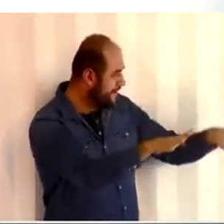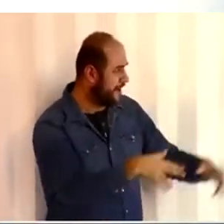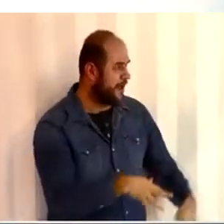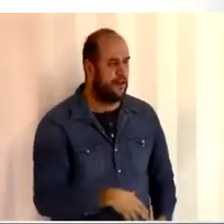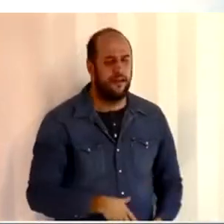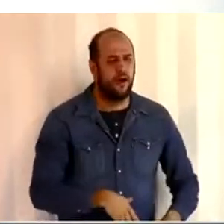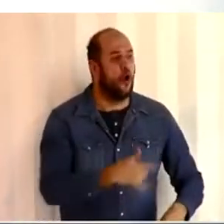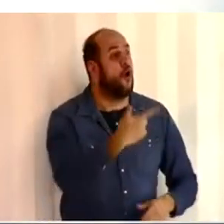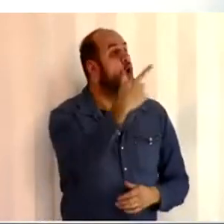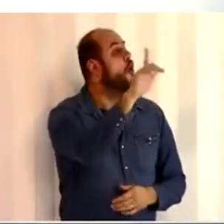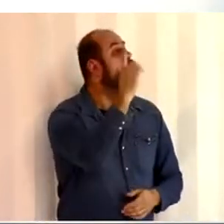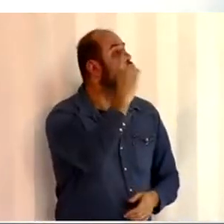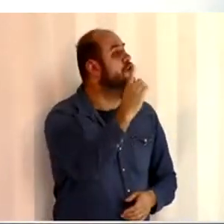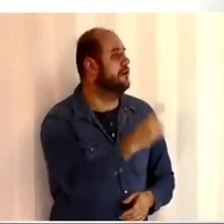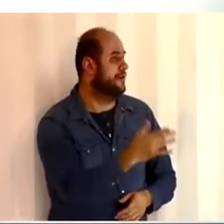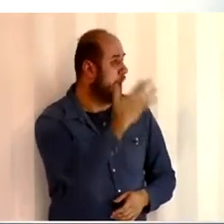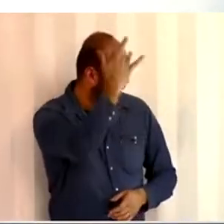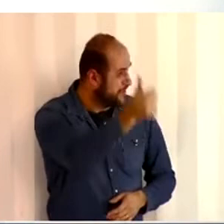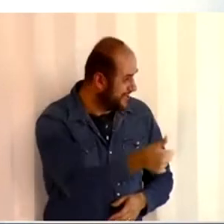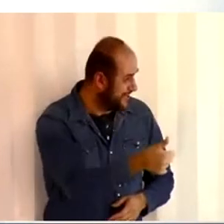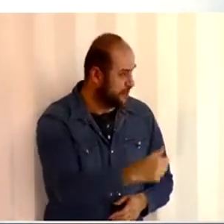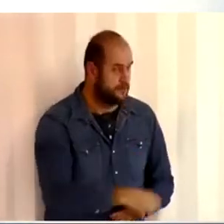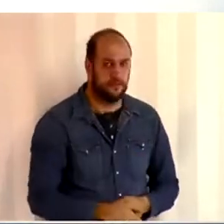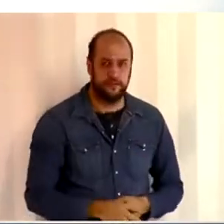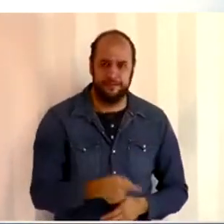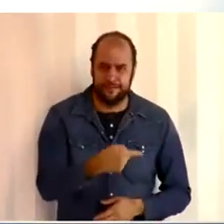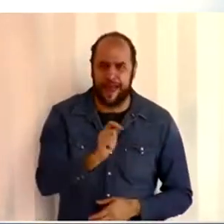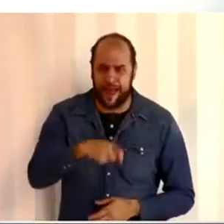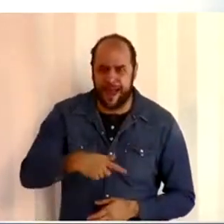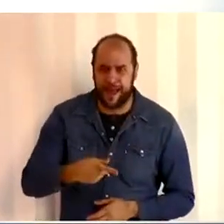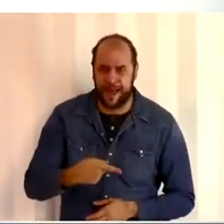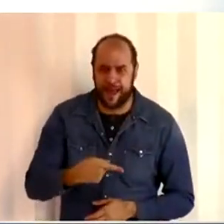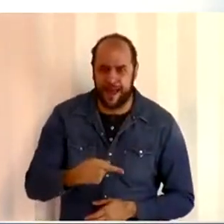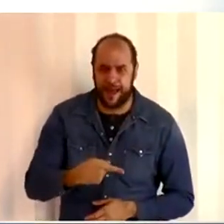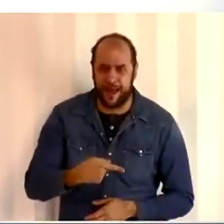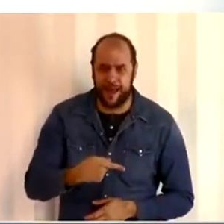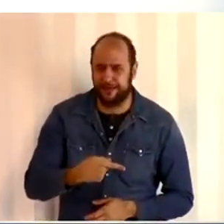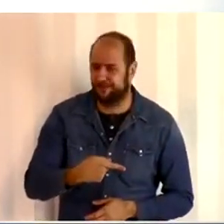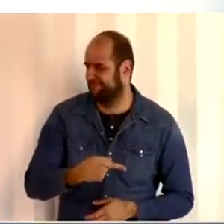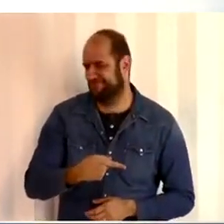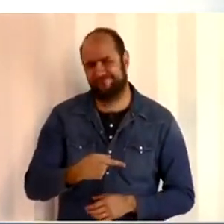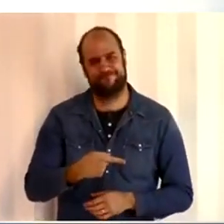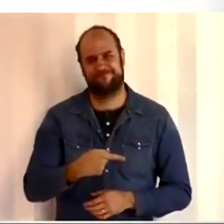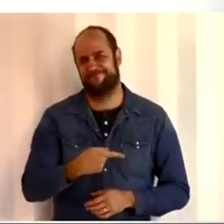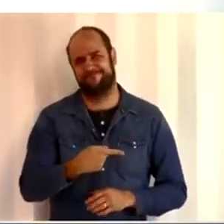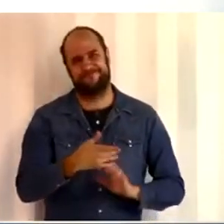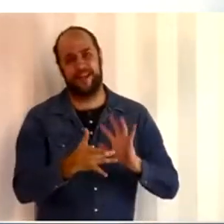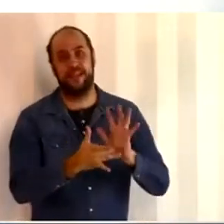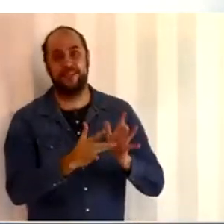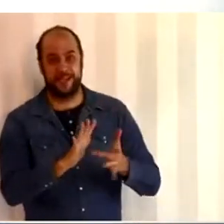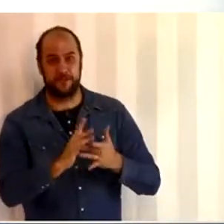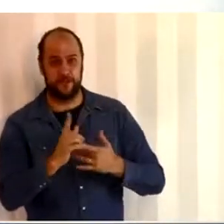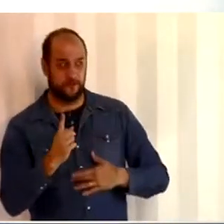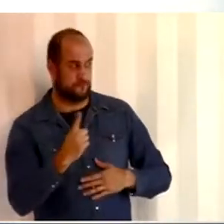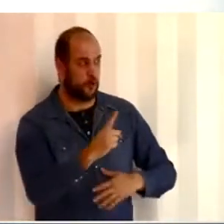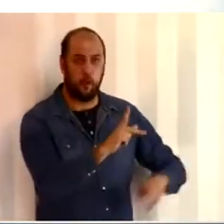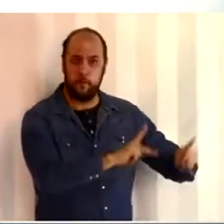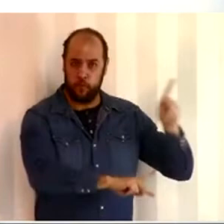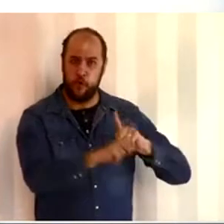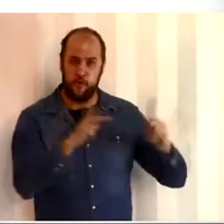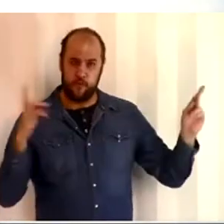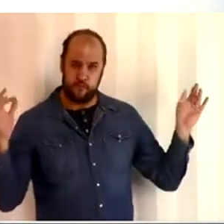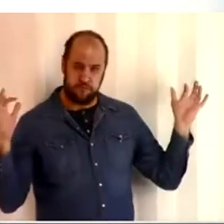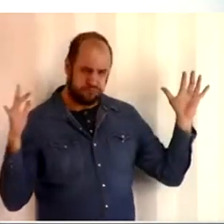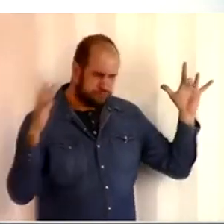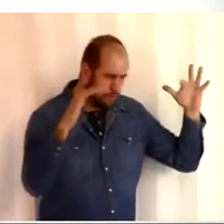semana que vem, outro dia, hoje não. Foi isso que Jesus fez? Primeira coisa que Jesus fez quando viu aquela multidão, que era uma característica